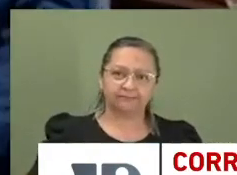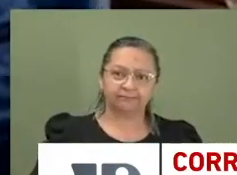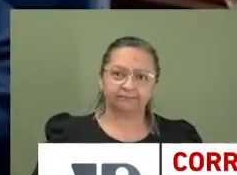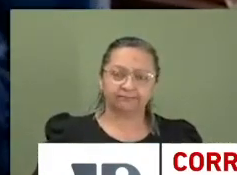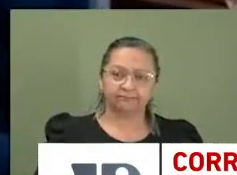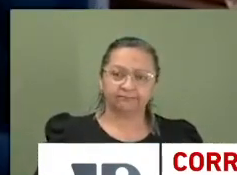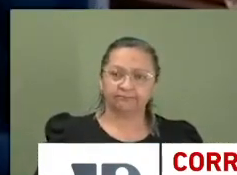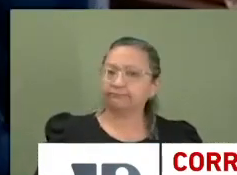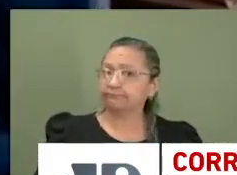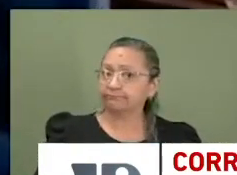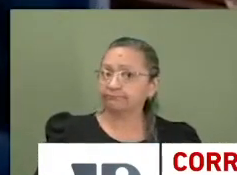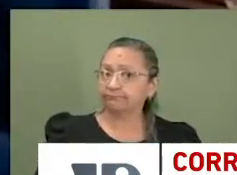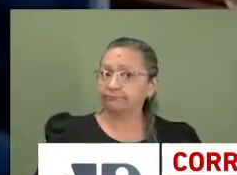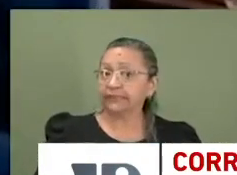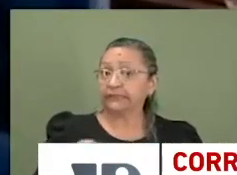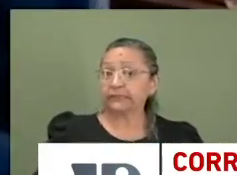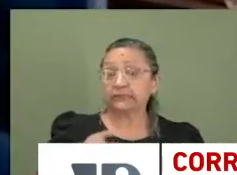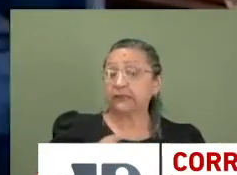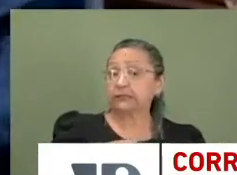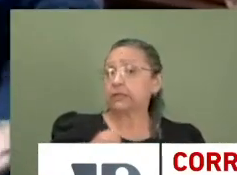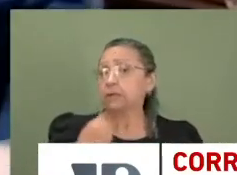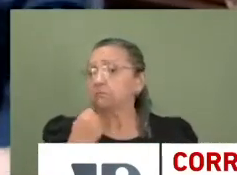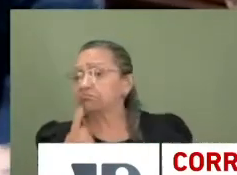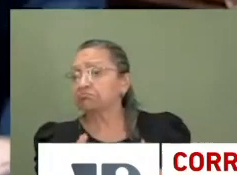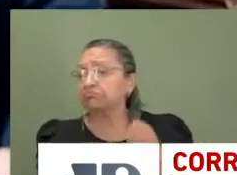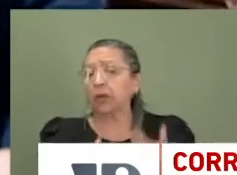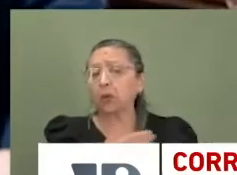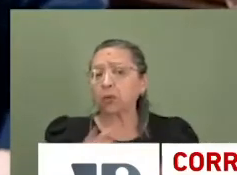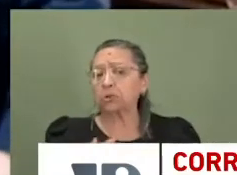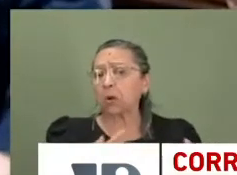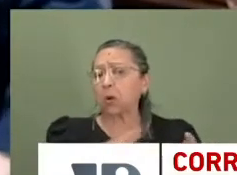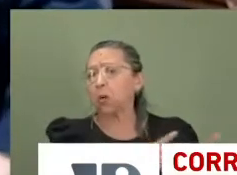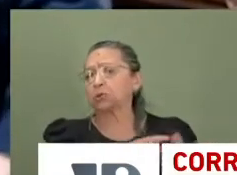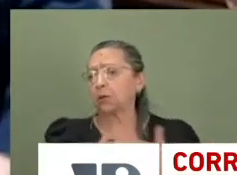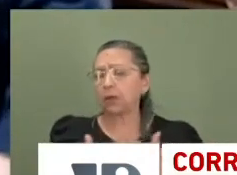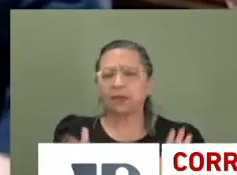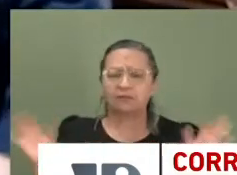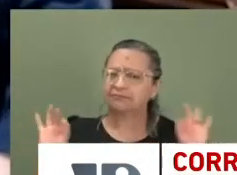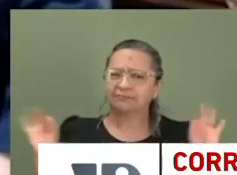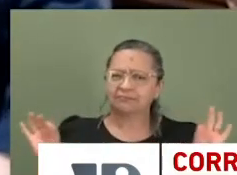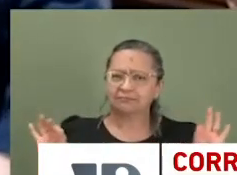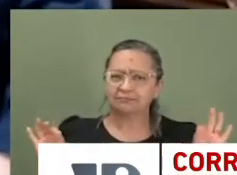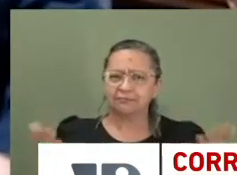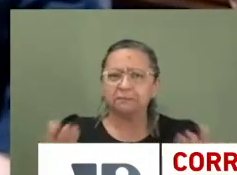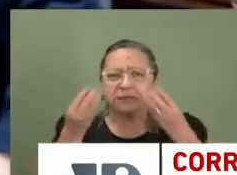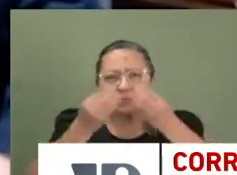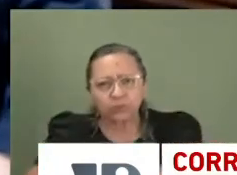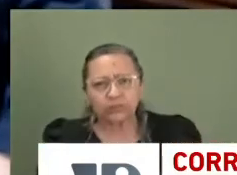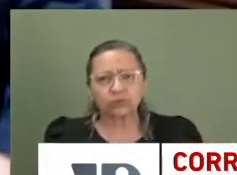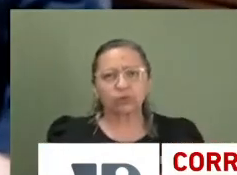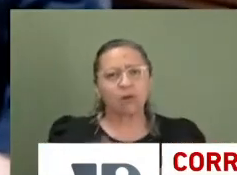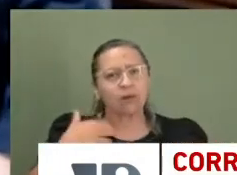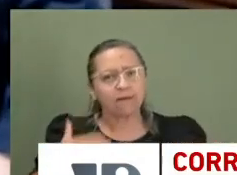suspeita de receber entre 2008 e 2010 cerca de R$1.800.000 por meio de diretórios do MDB